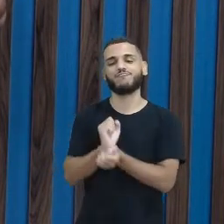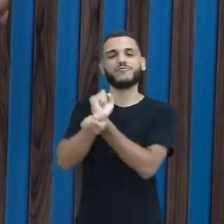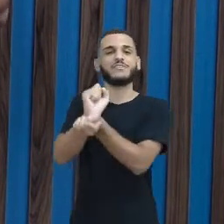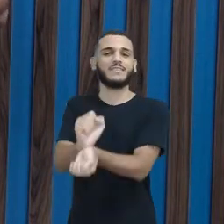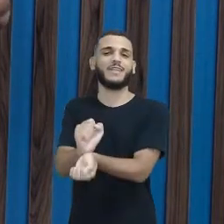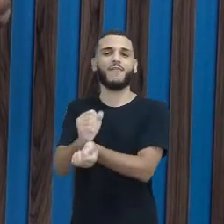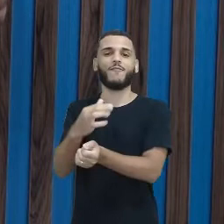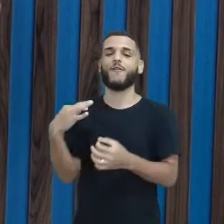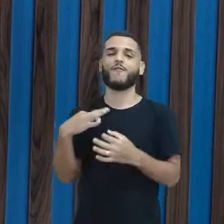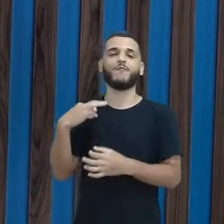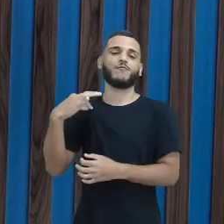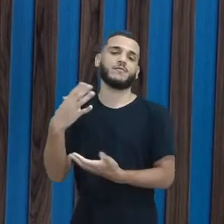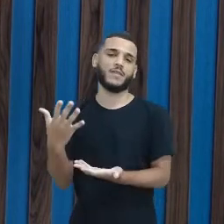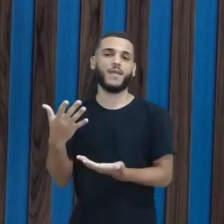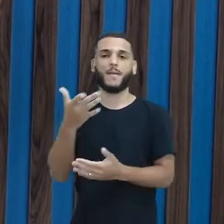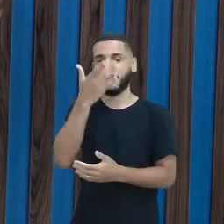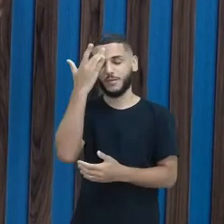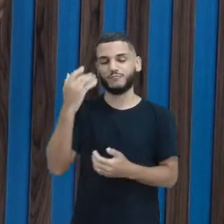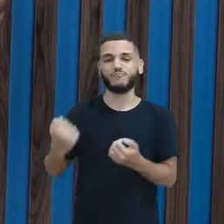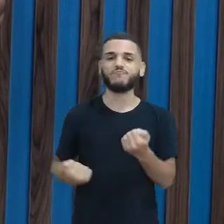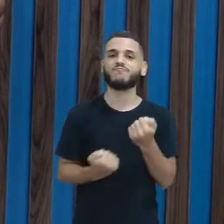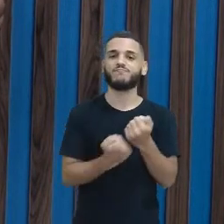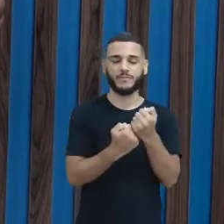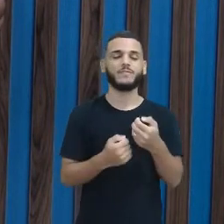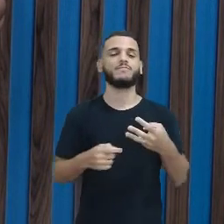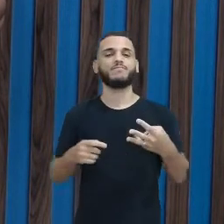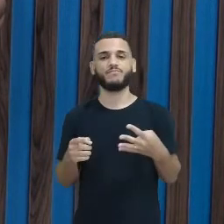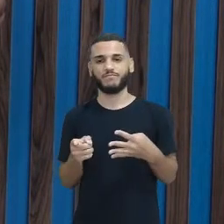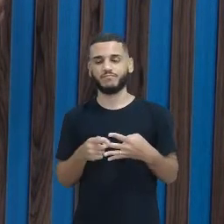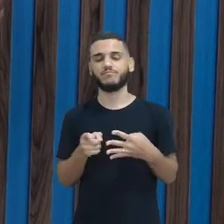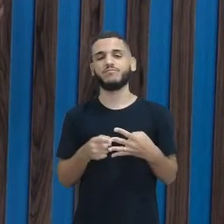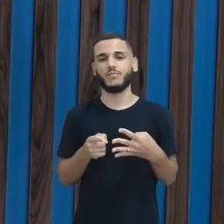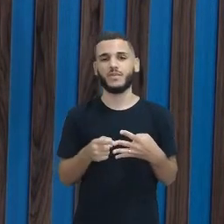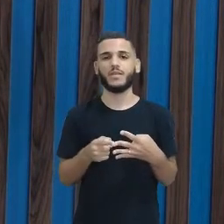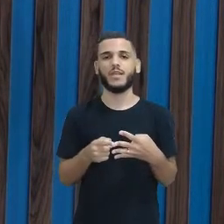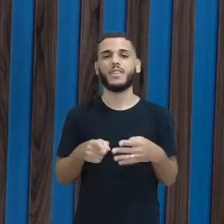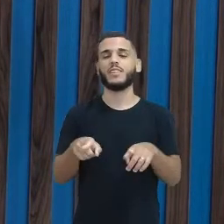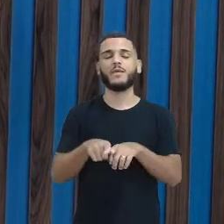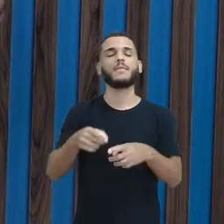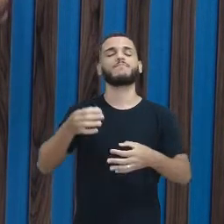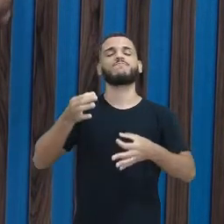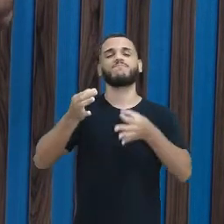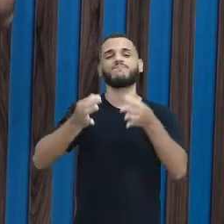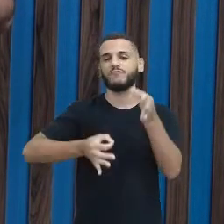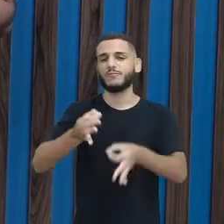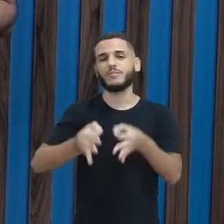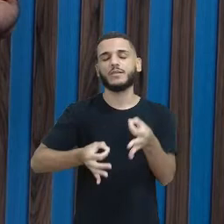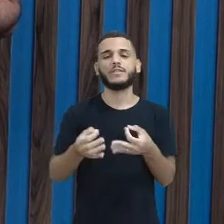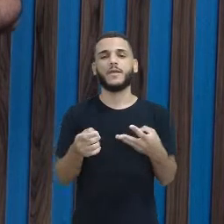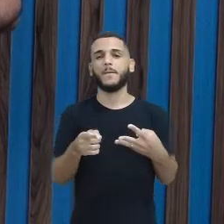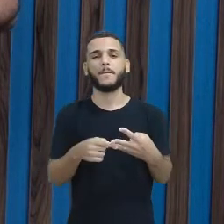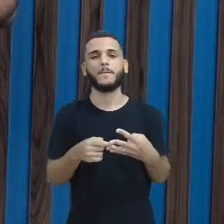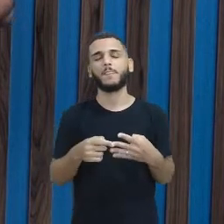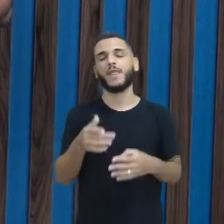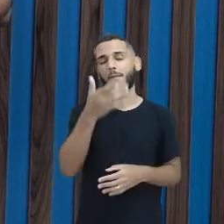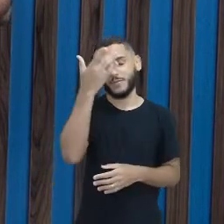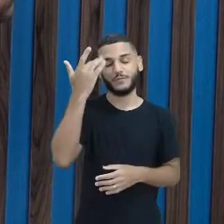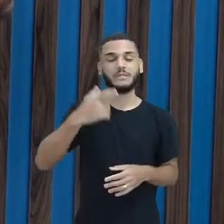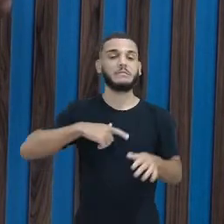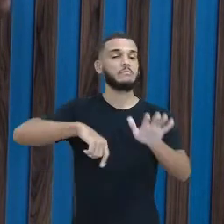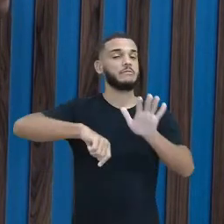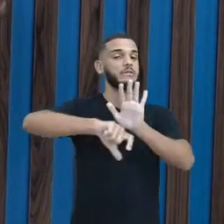escravo a alguém que o sustentasse. A escravidão por questões de justiça, uma pessoa cometeu um